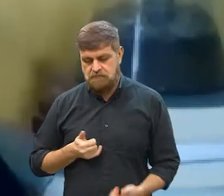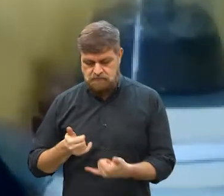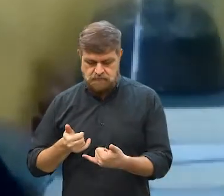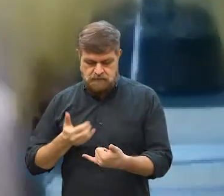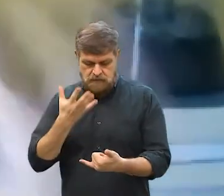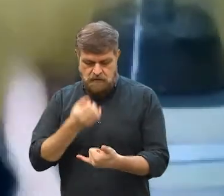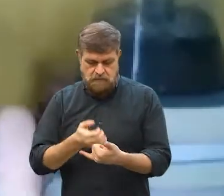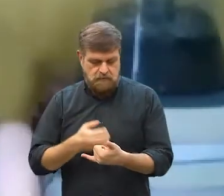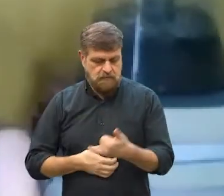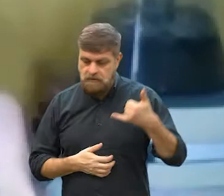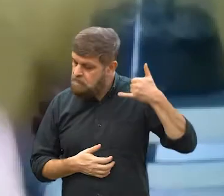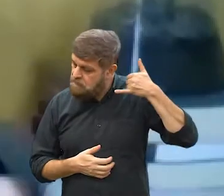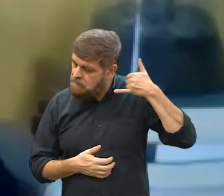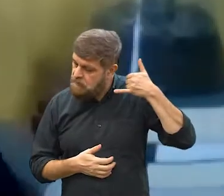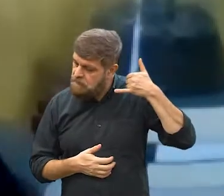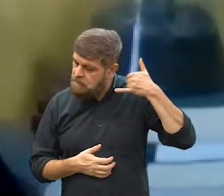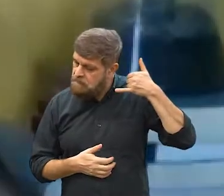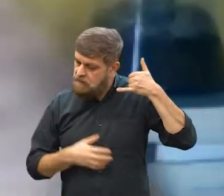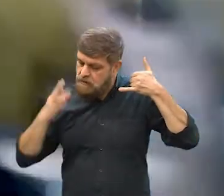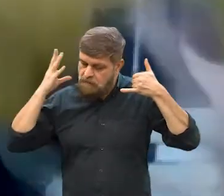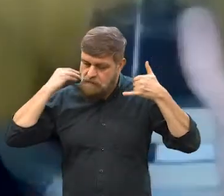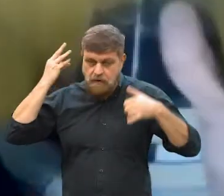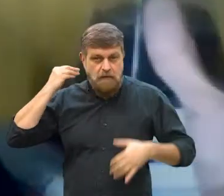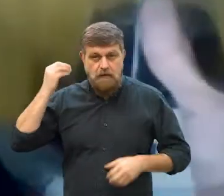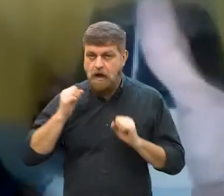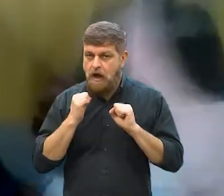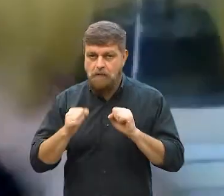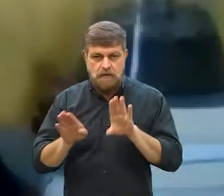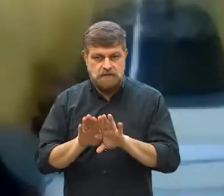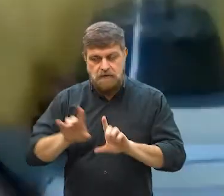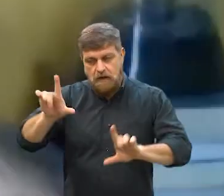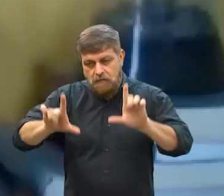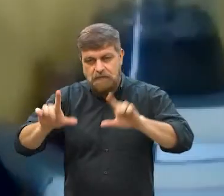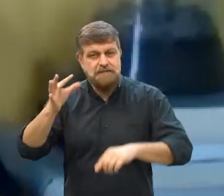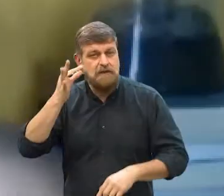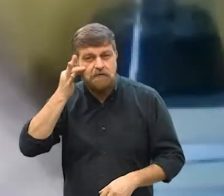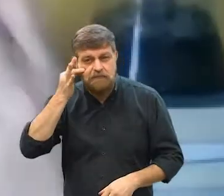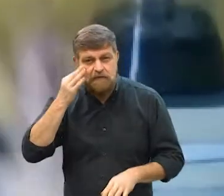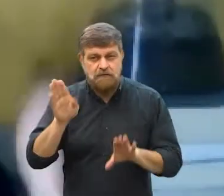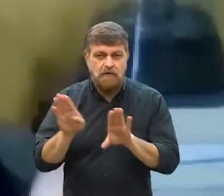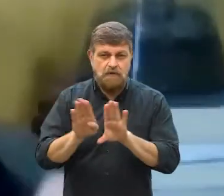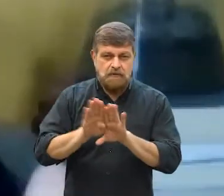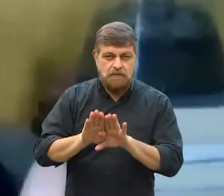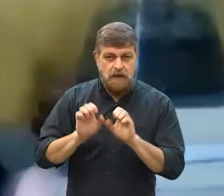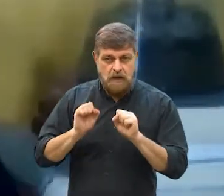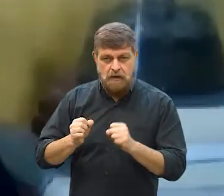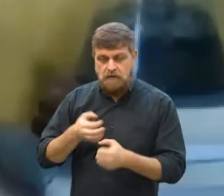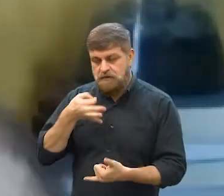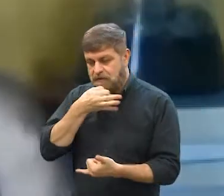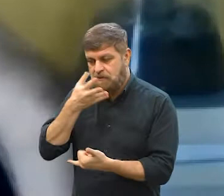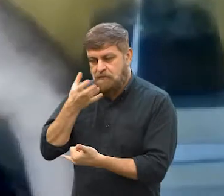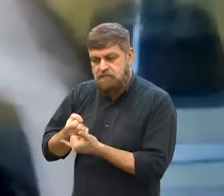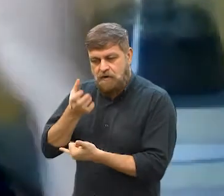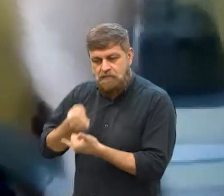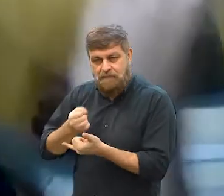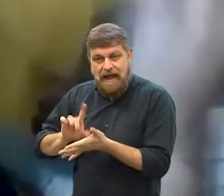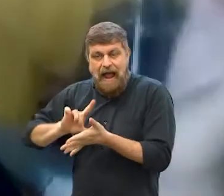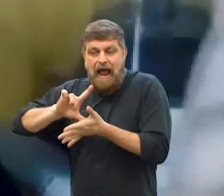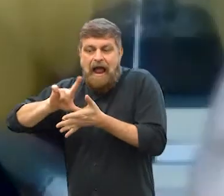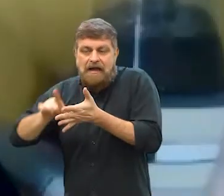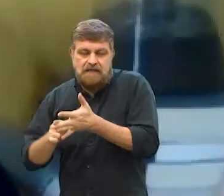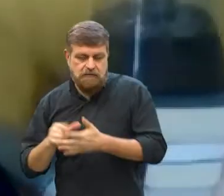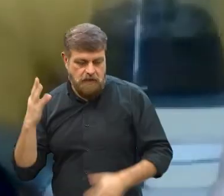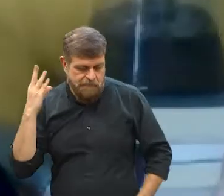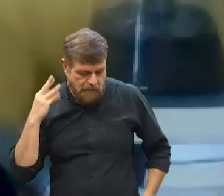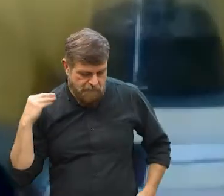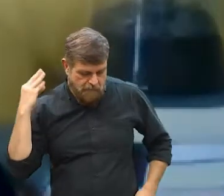consumindo o meu rádio e eu posso consumir com a programação que tá ao vivo Como eu posso baixá-lo depois eu posso